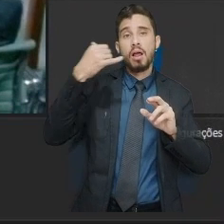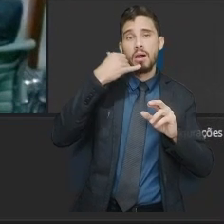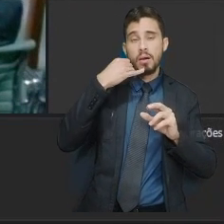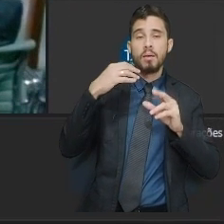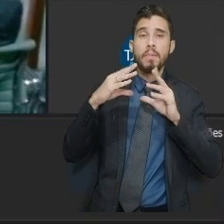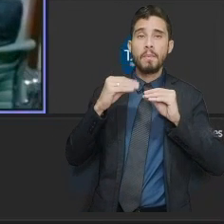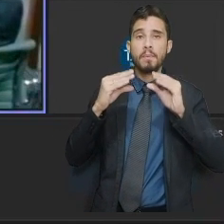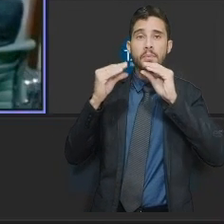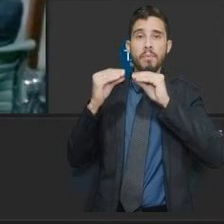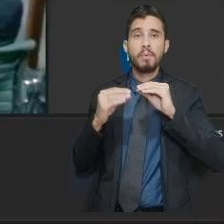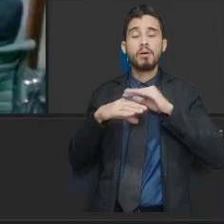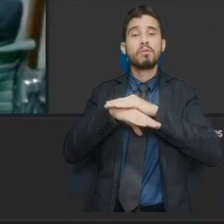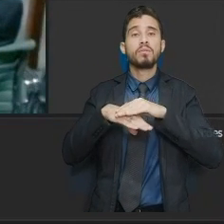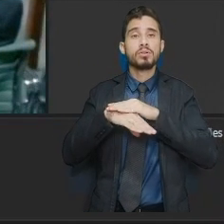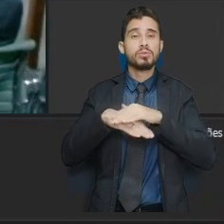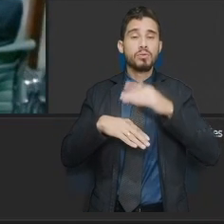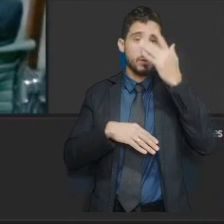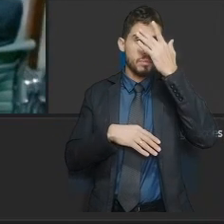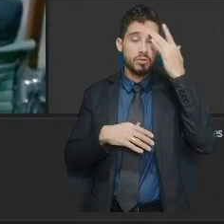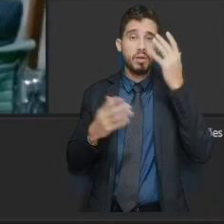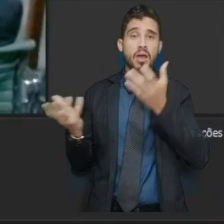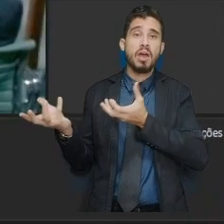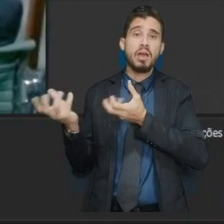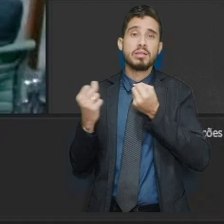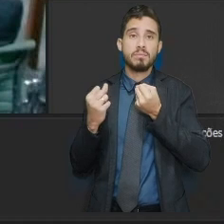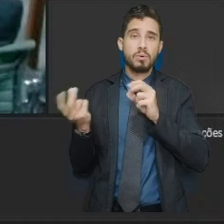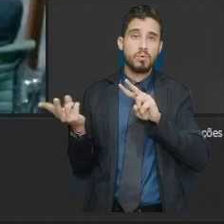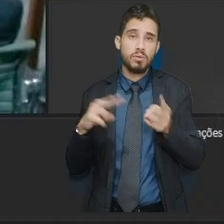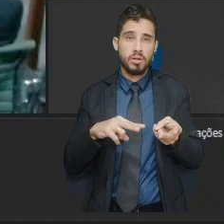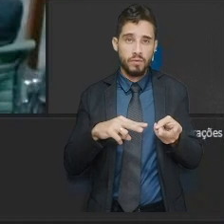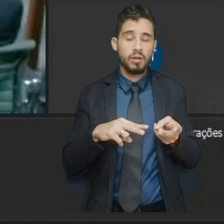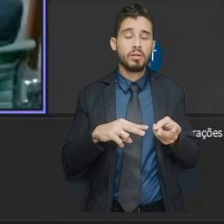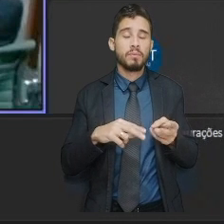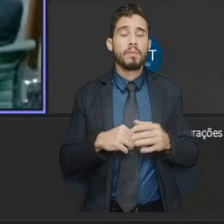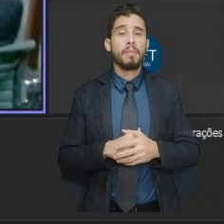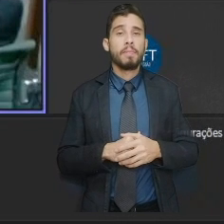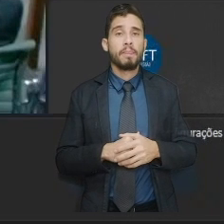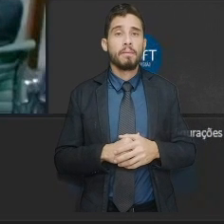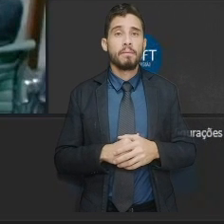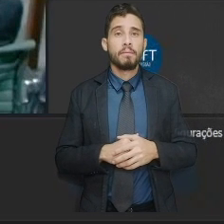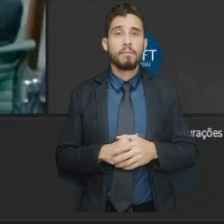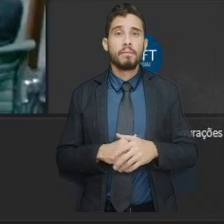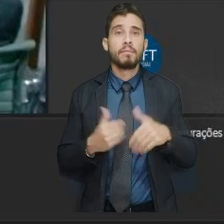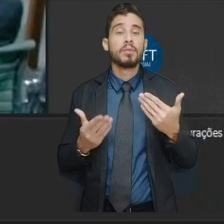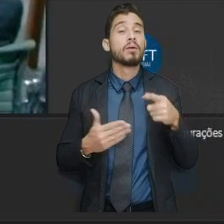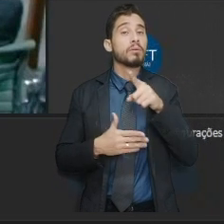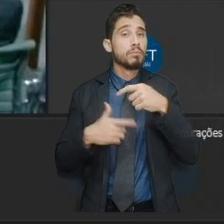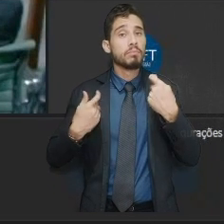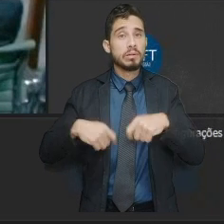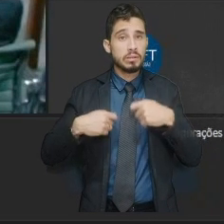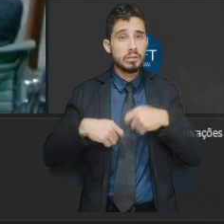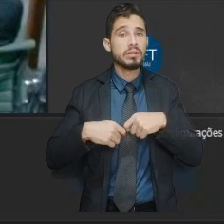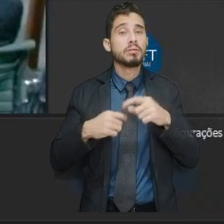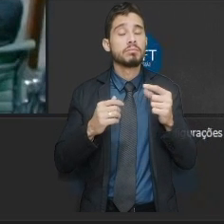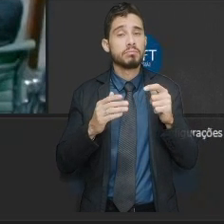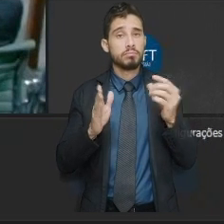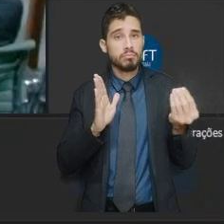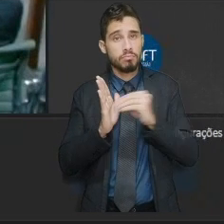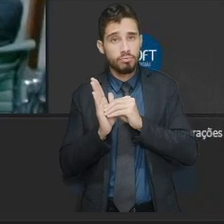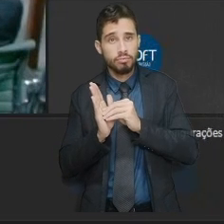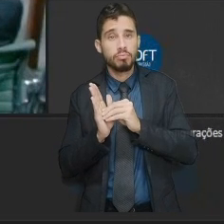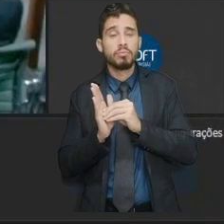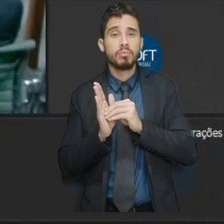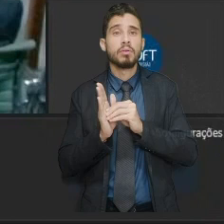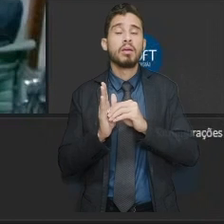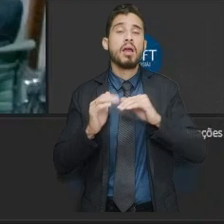essa operação de portabilidade, também quem recebeu a transferência. Diante disso, eu pleiteio aqui que esse vício seja